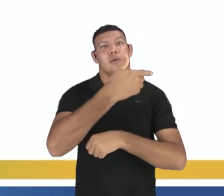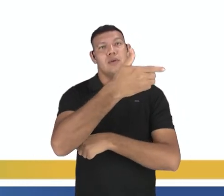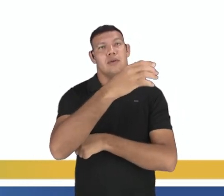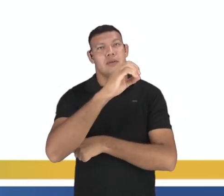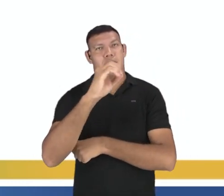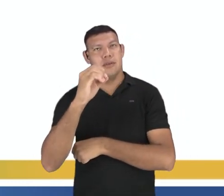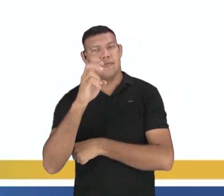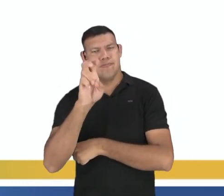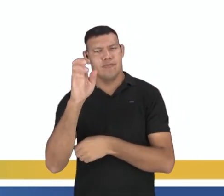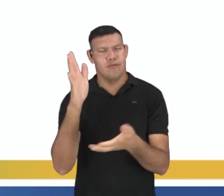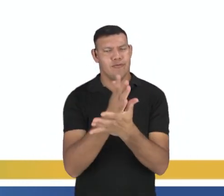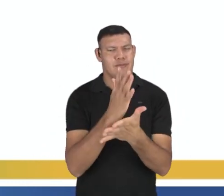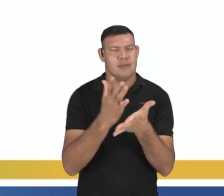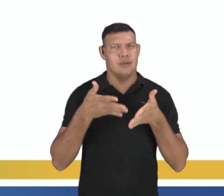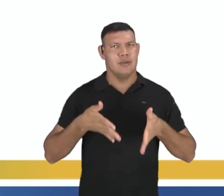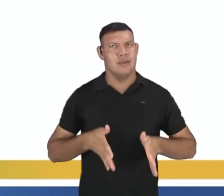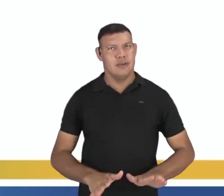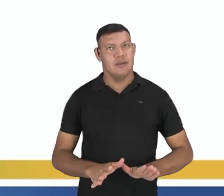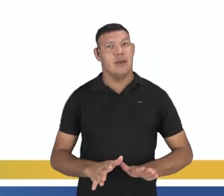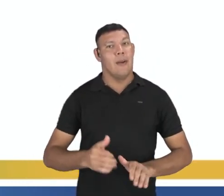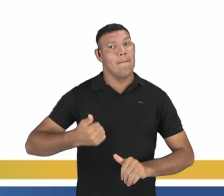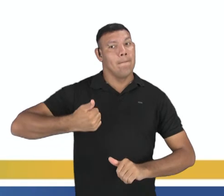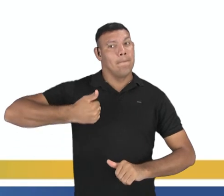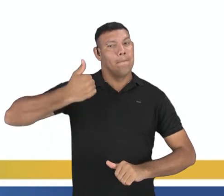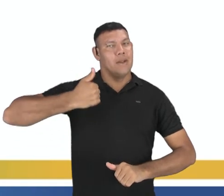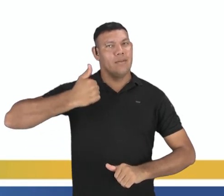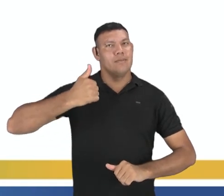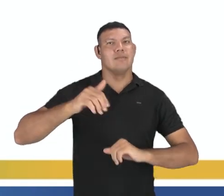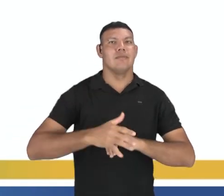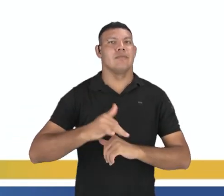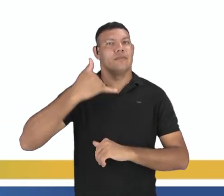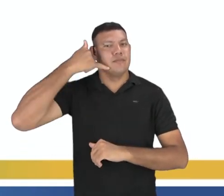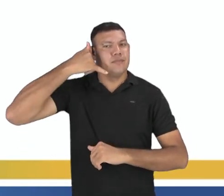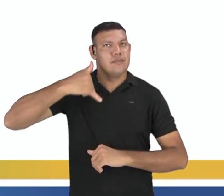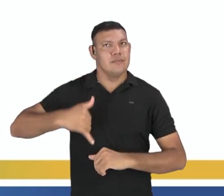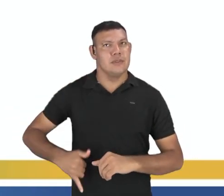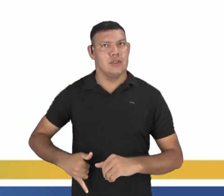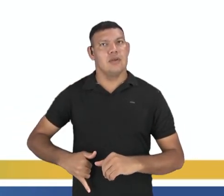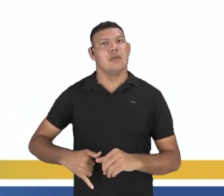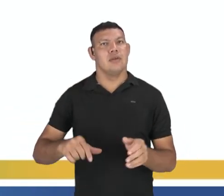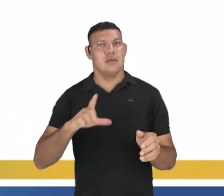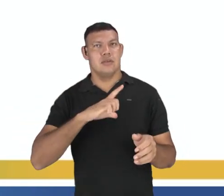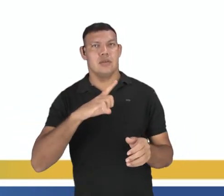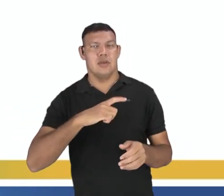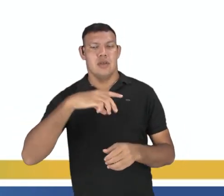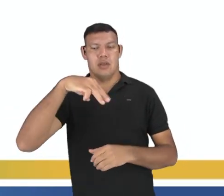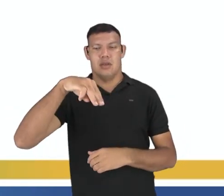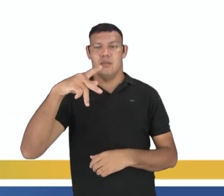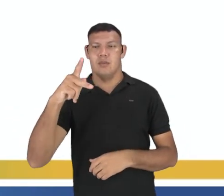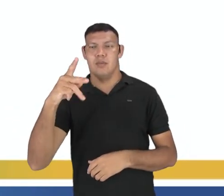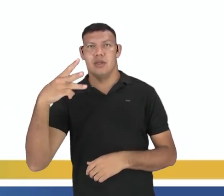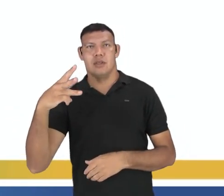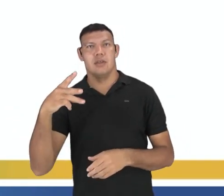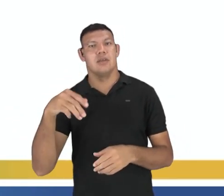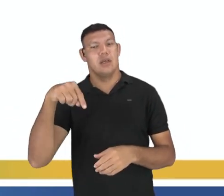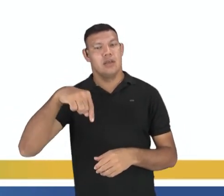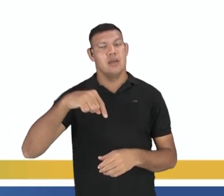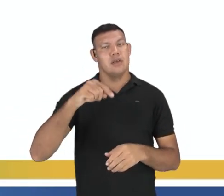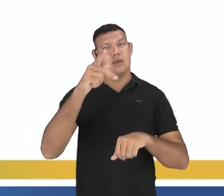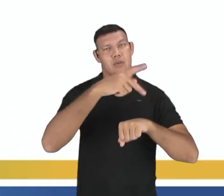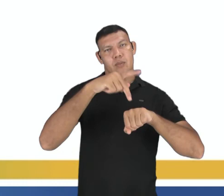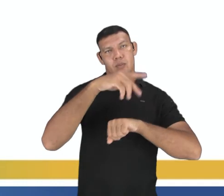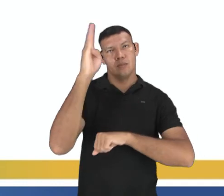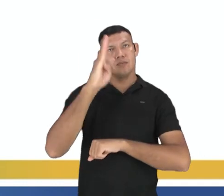nascendo de 2005 nós vamos ter o primeiro celular com MP3 no Brasil Então observa em aí como que